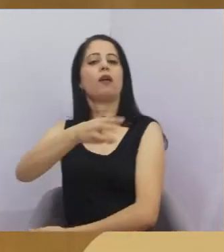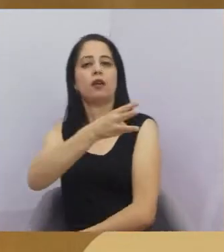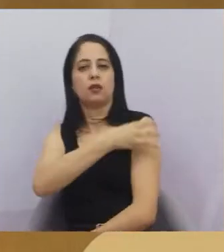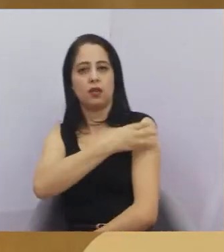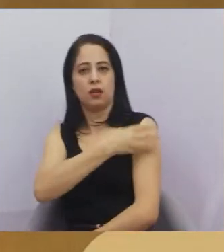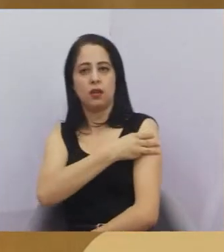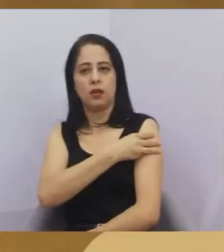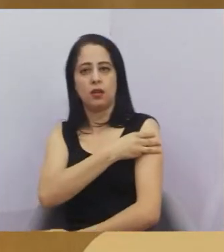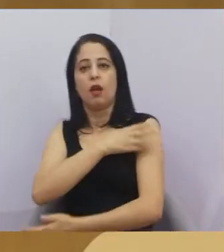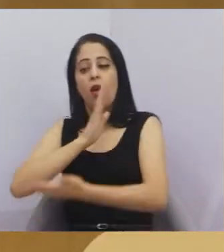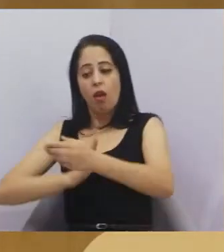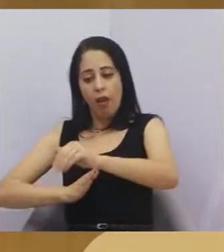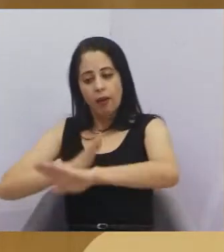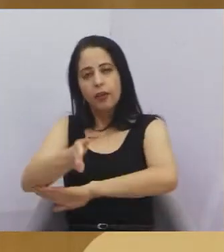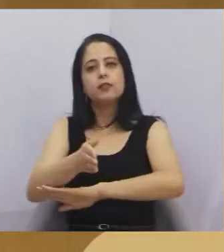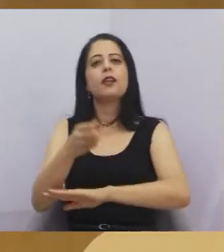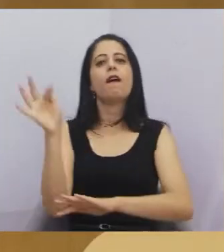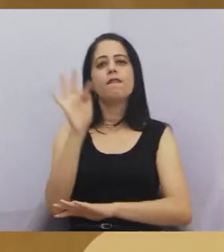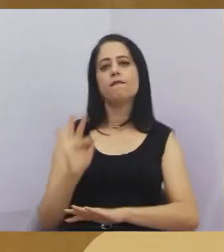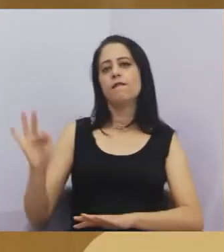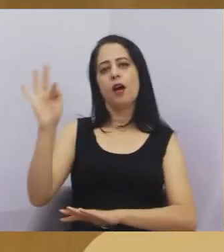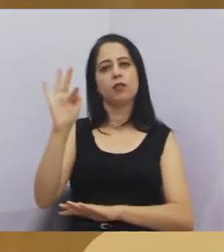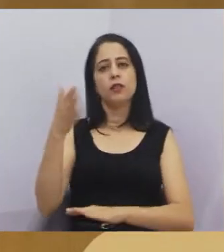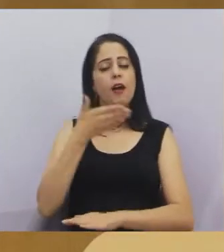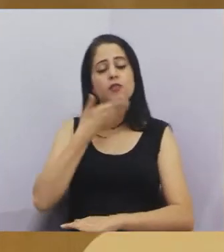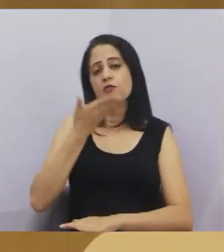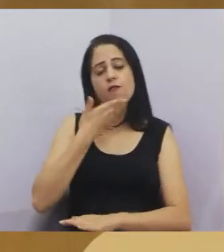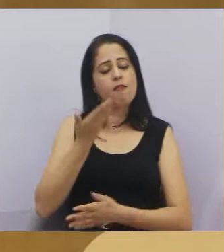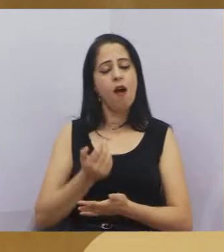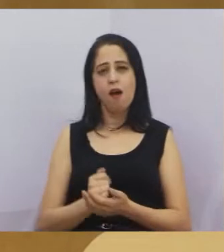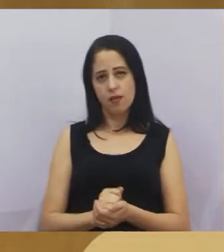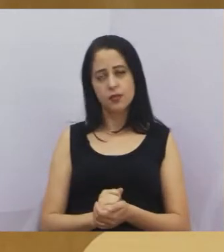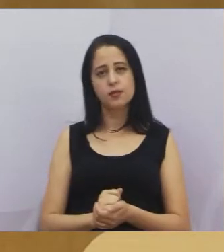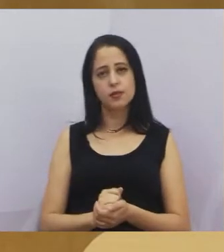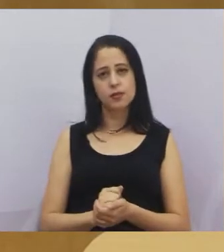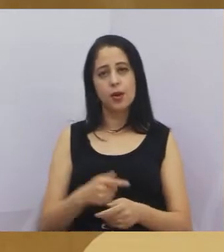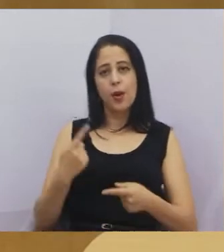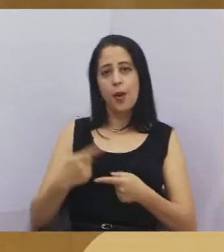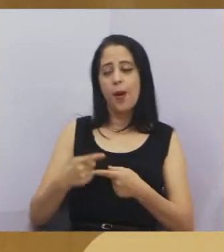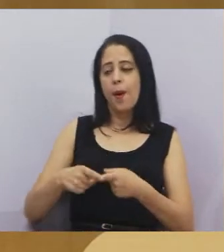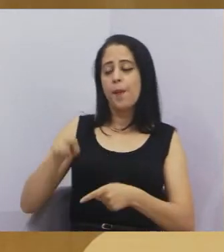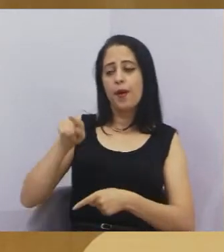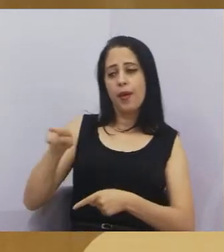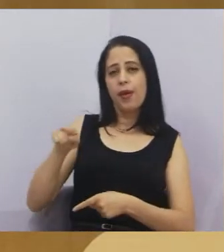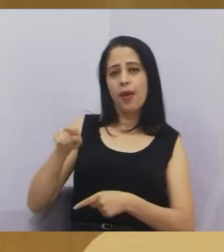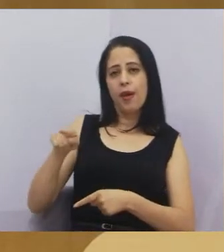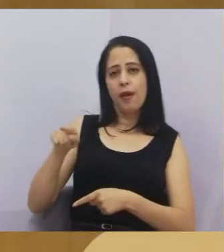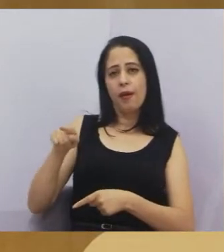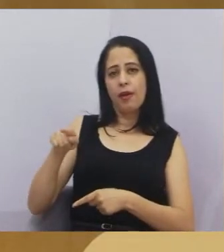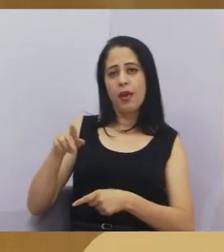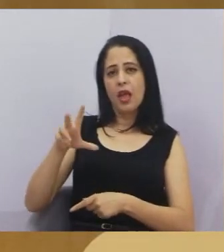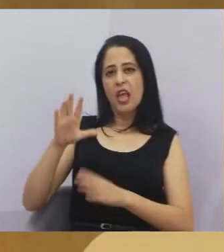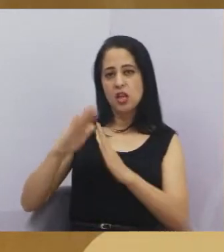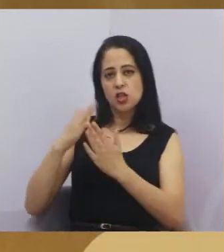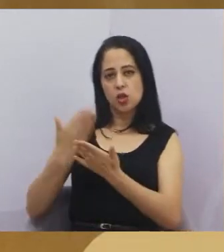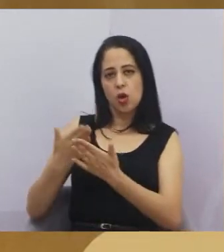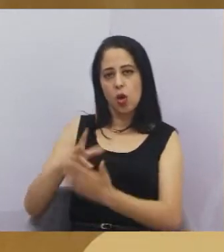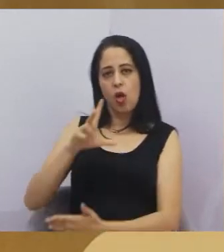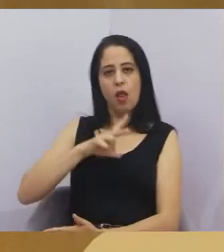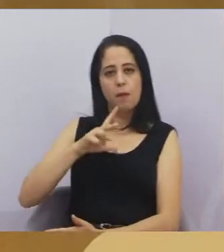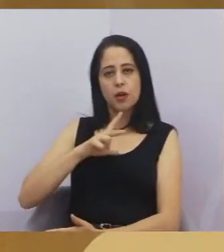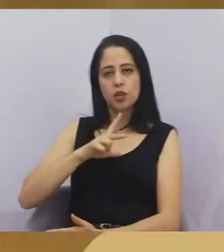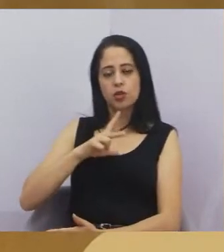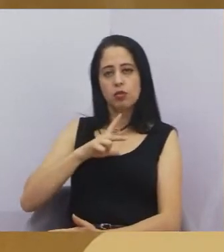têm muito mais facilidade de acessar ao ensino público universitário gratuito.